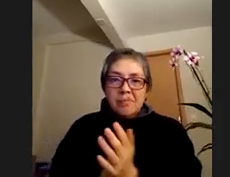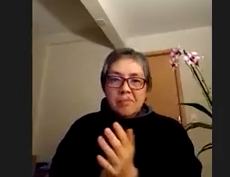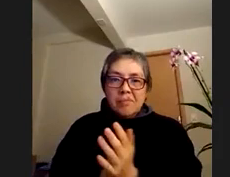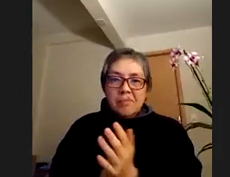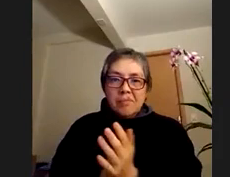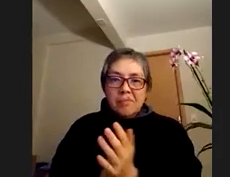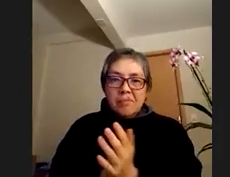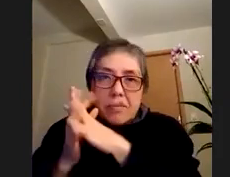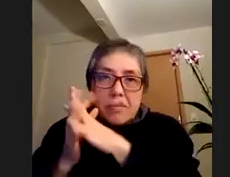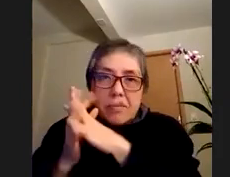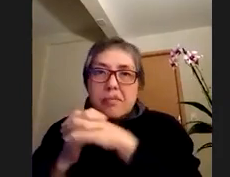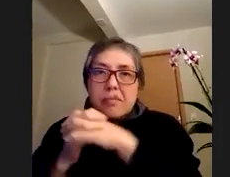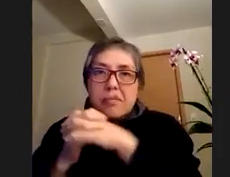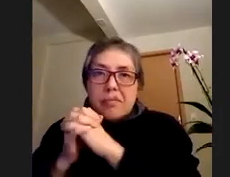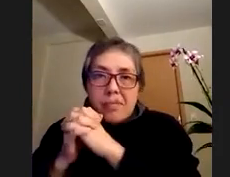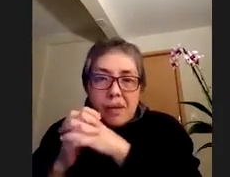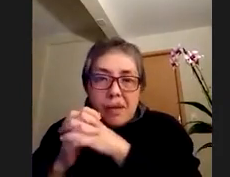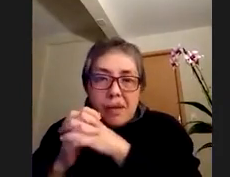muito antes da pandemia, né,